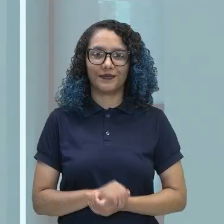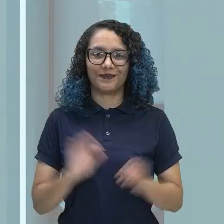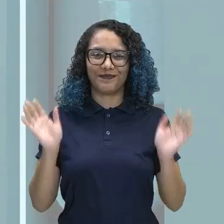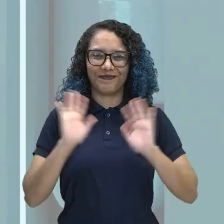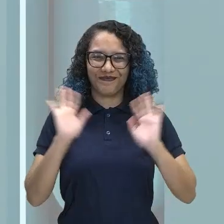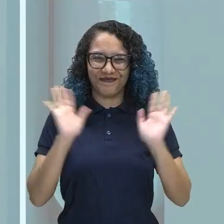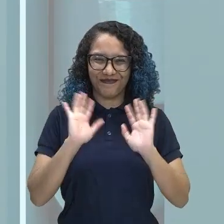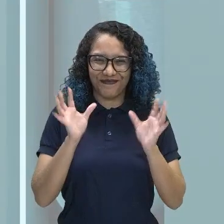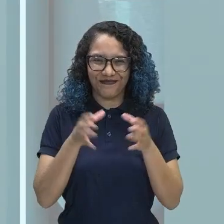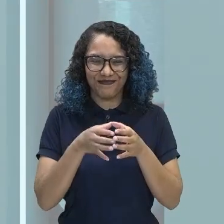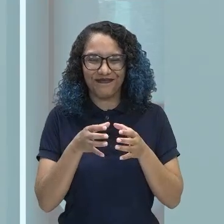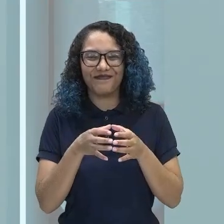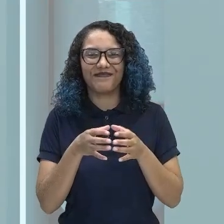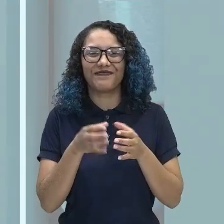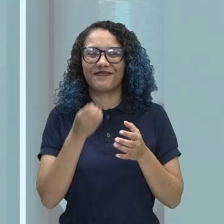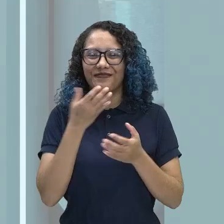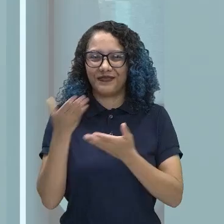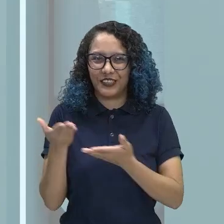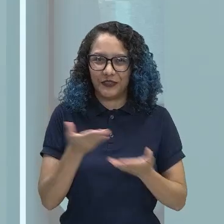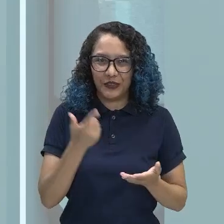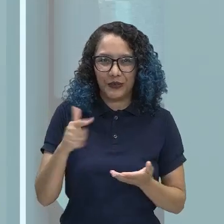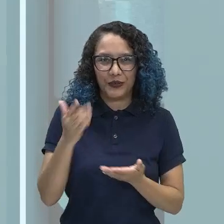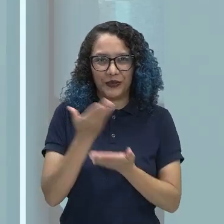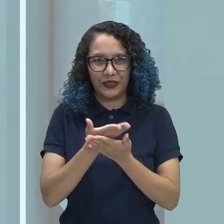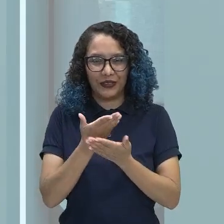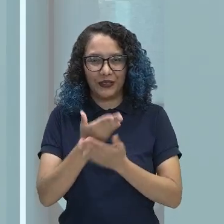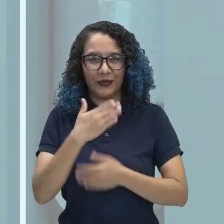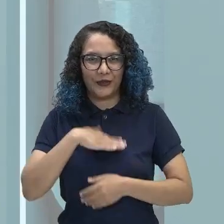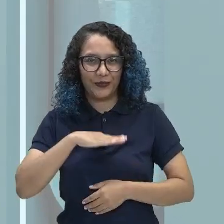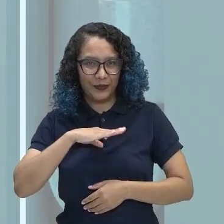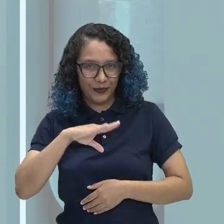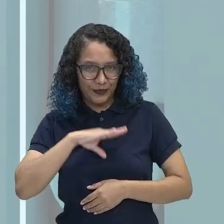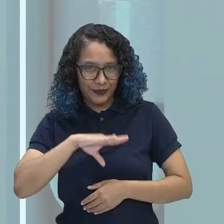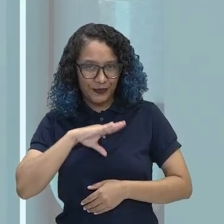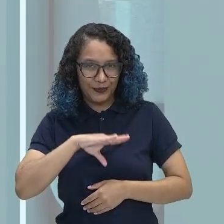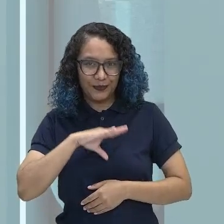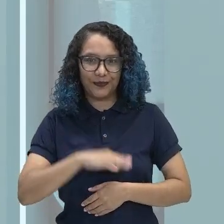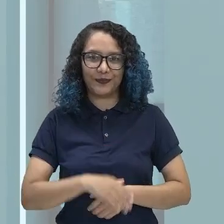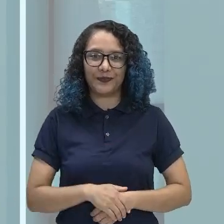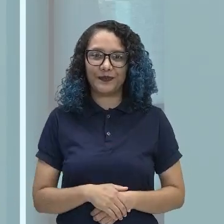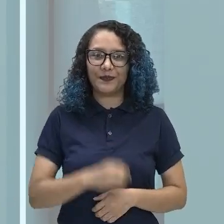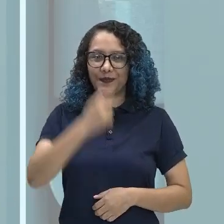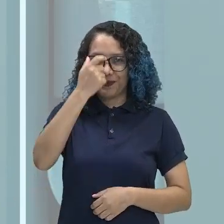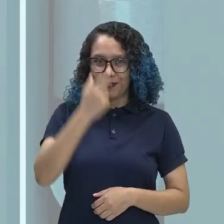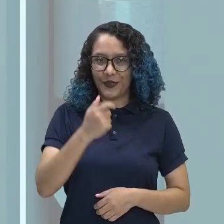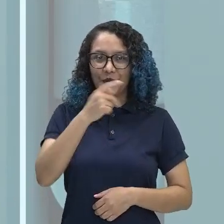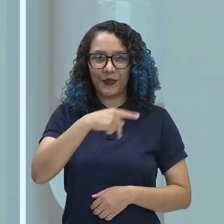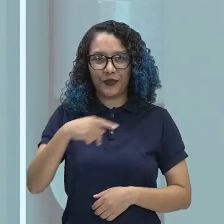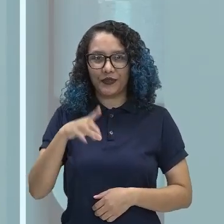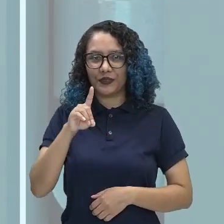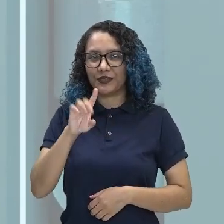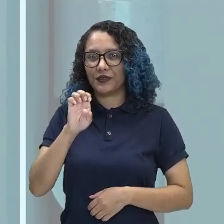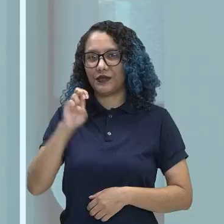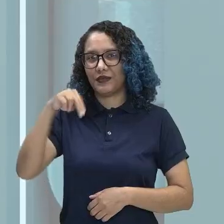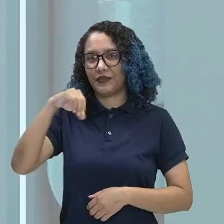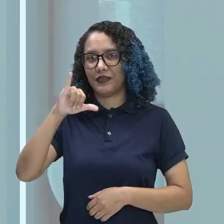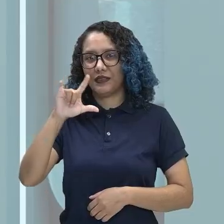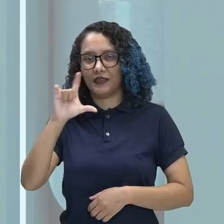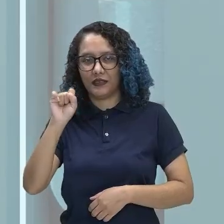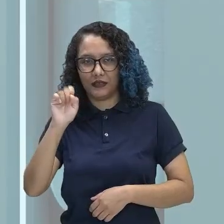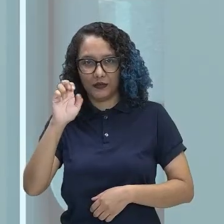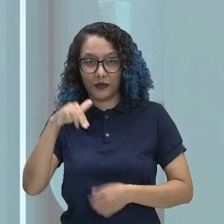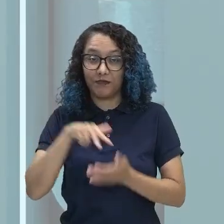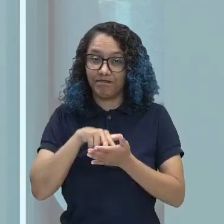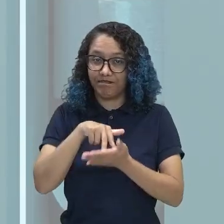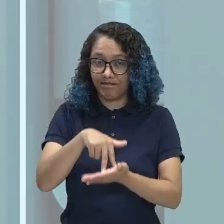Olá, turma! Sejam bem-vindos a mais uma aula de língua portuguesa. Sou o professor Denilson, claro, vou acompanhar vocês neste